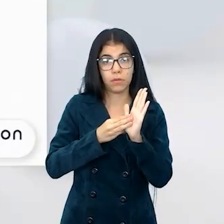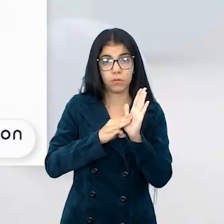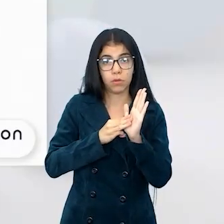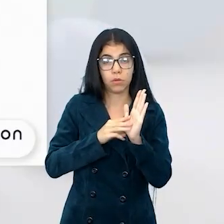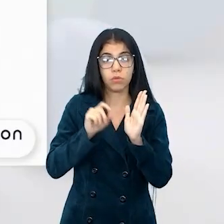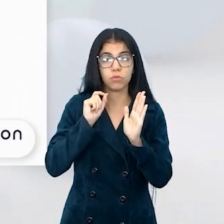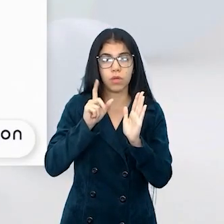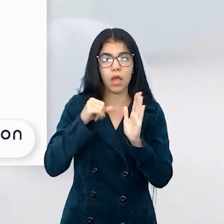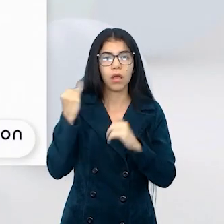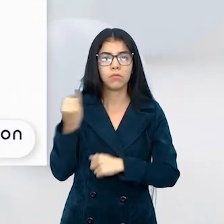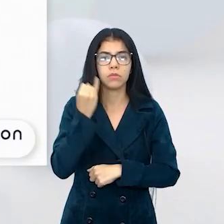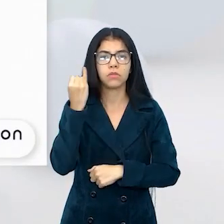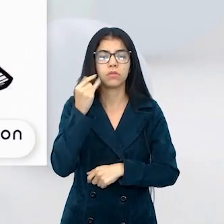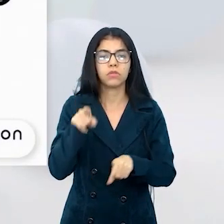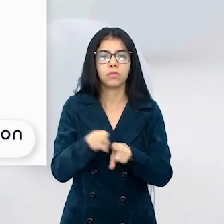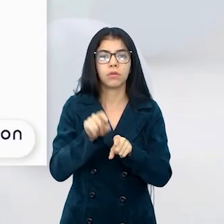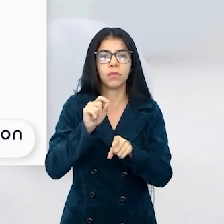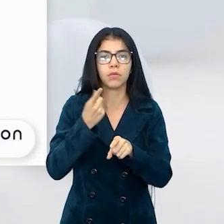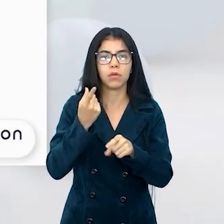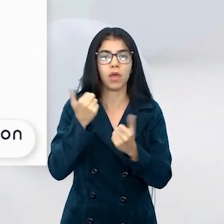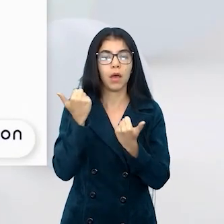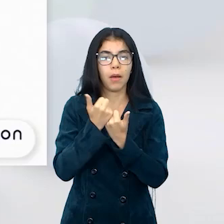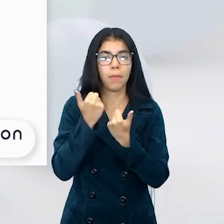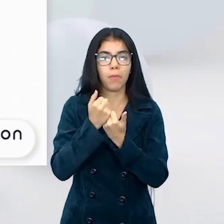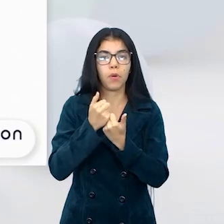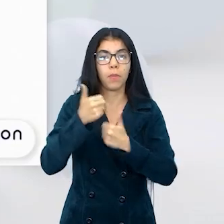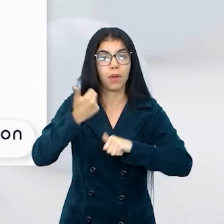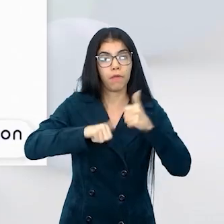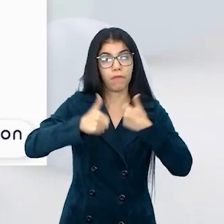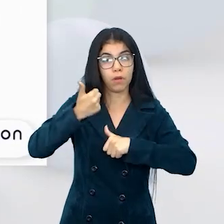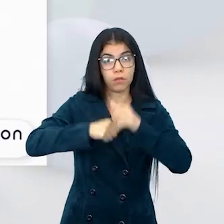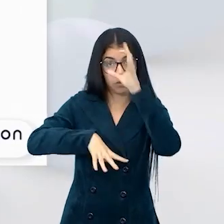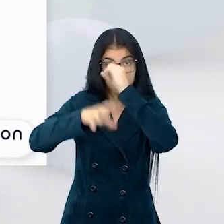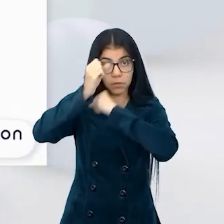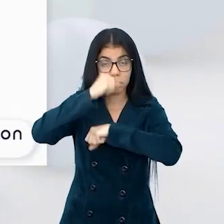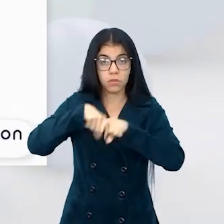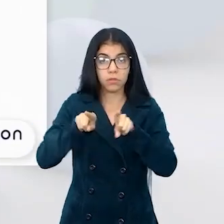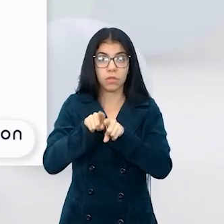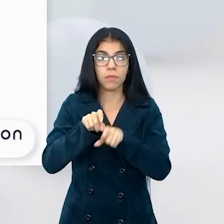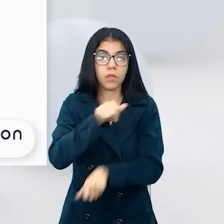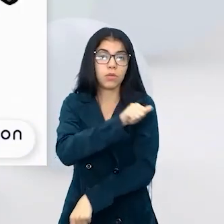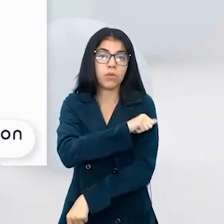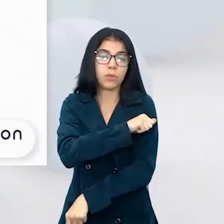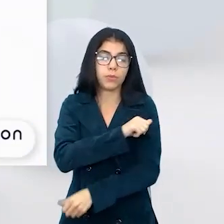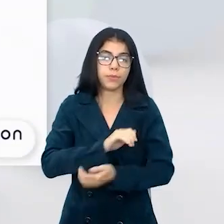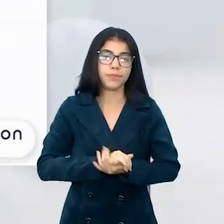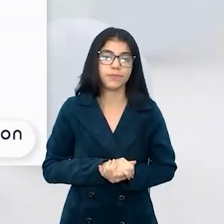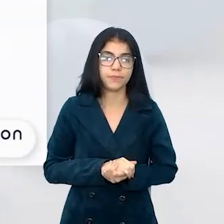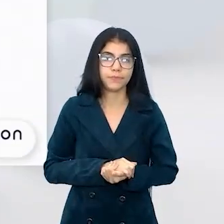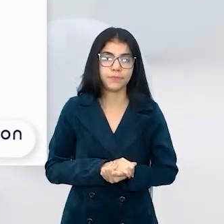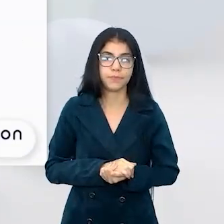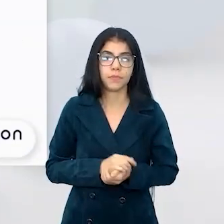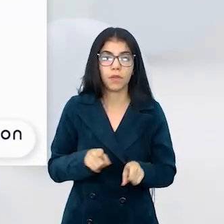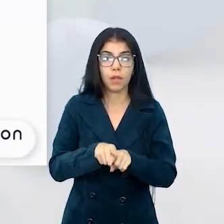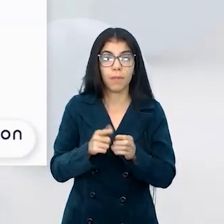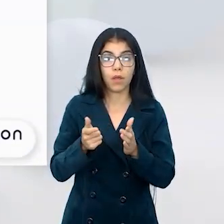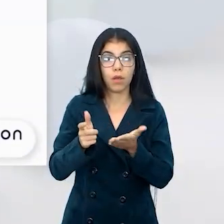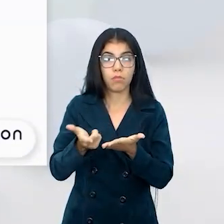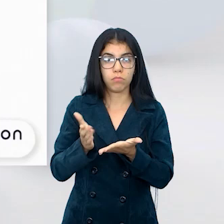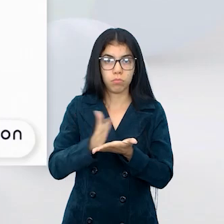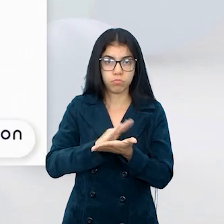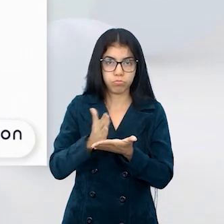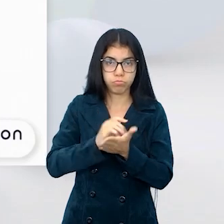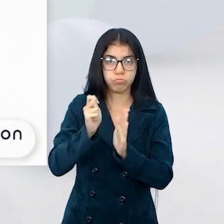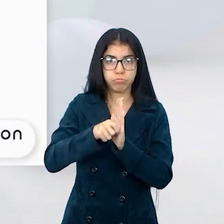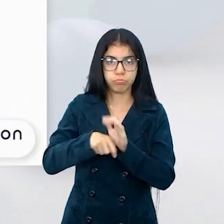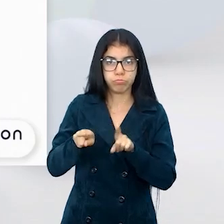Metodologicamente, é uma importante ferramenta para a avaliação de aprendizagem dos estudantes. O diário de bordo auxilia